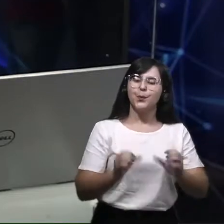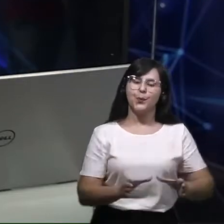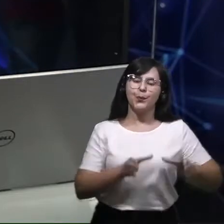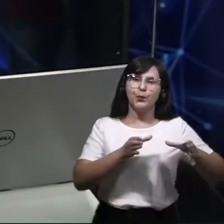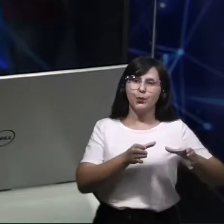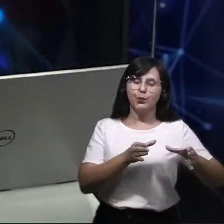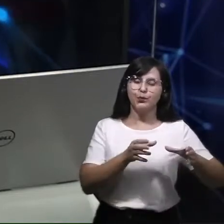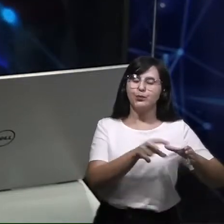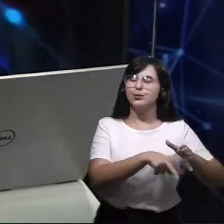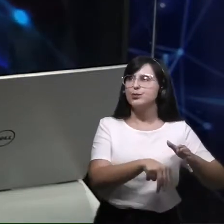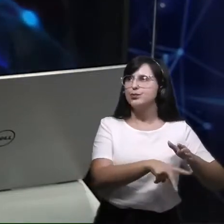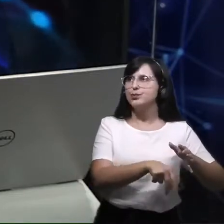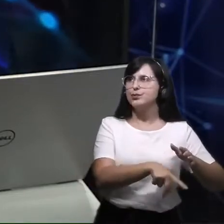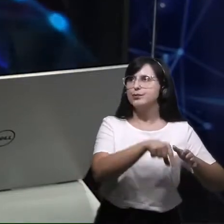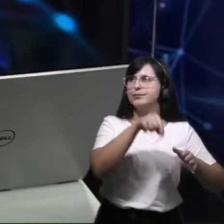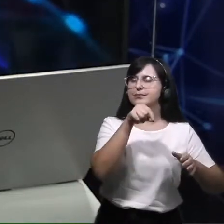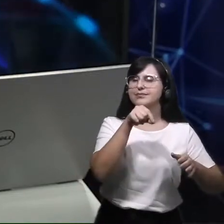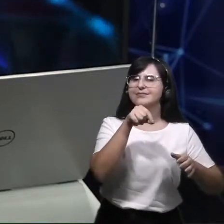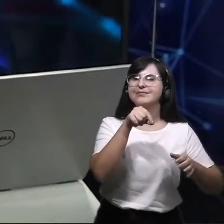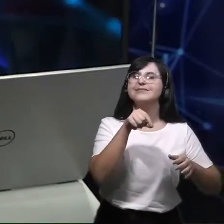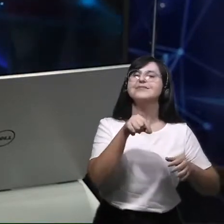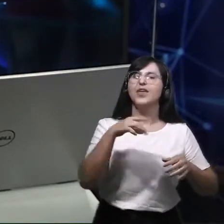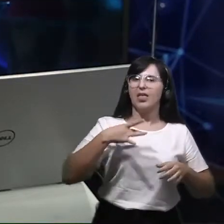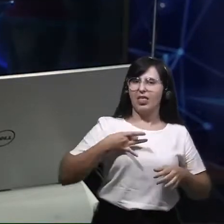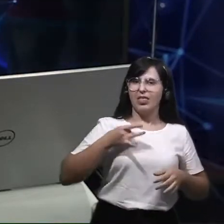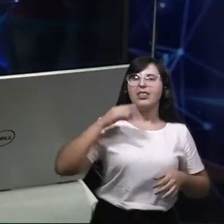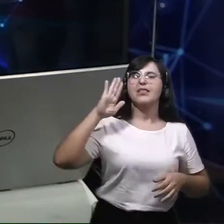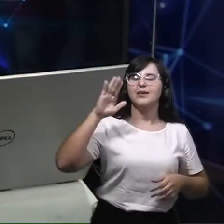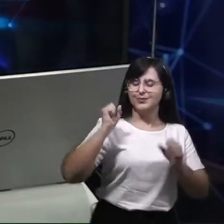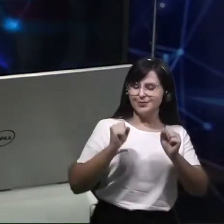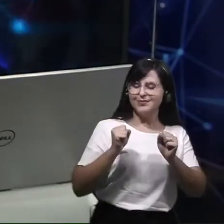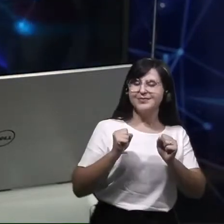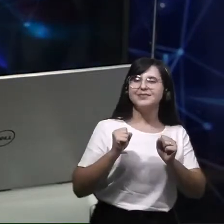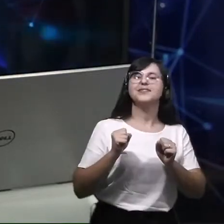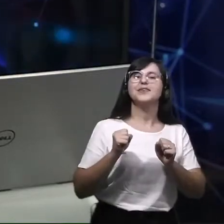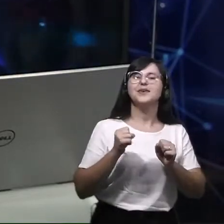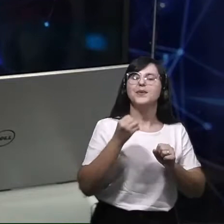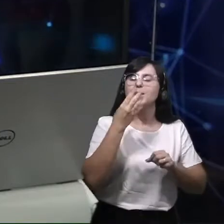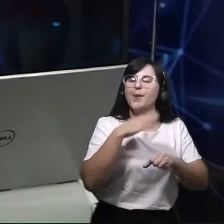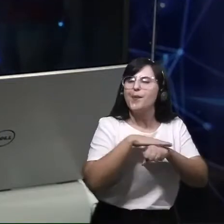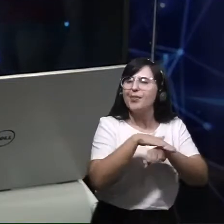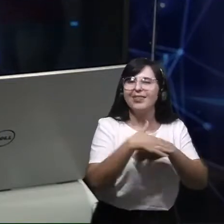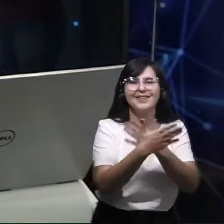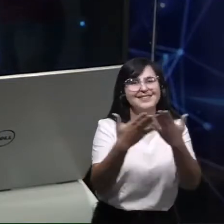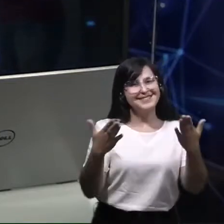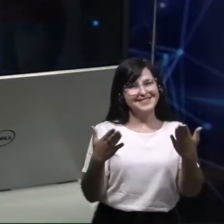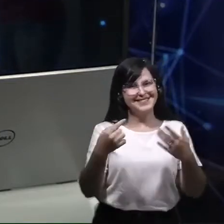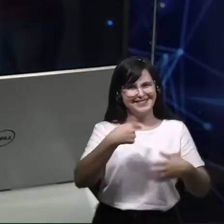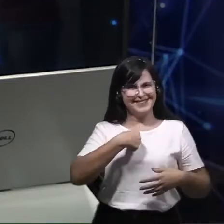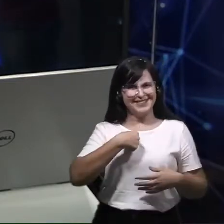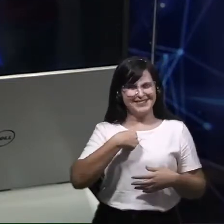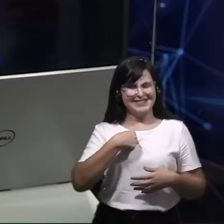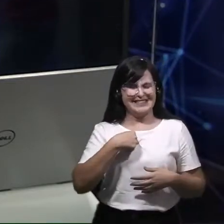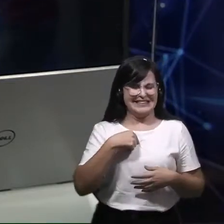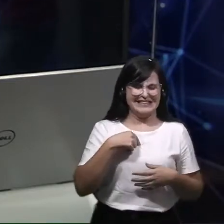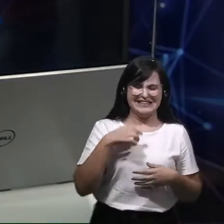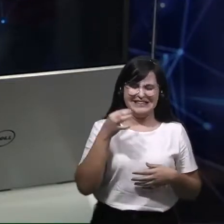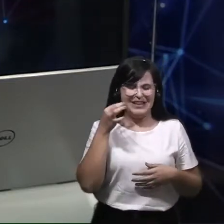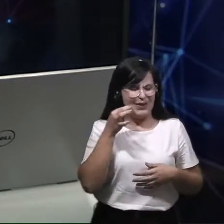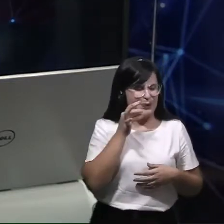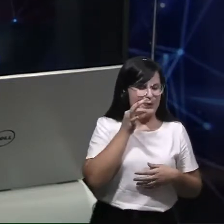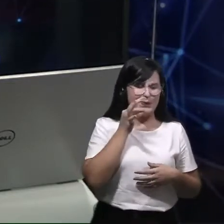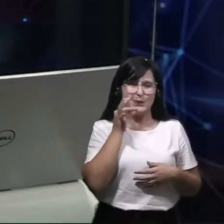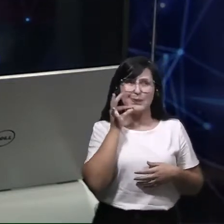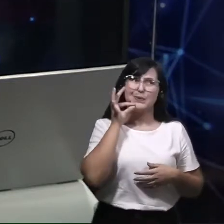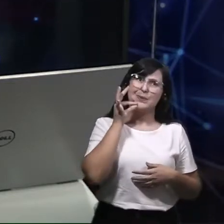dos candidatos que vão dar o seu boa noite, fazer a sua explanação inicial. Tô achando estranho pra caramba esse microfone aqui, sabe? Não usei isso aqui, não. Como